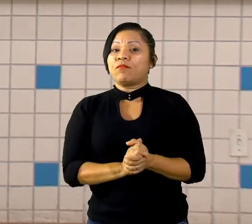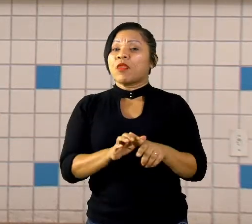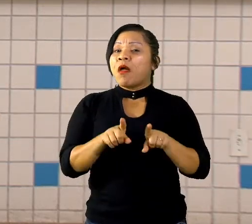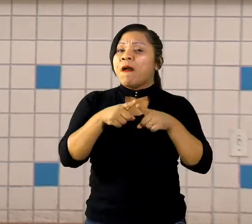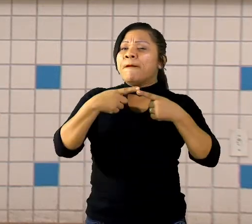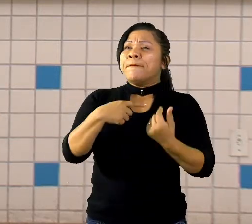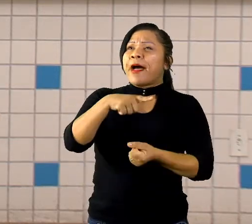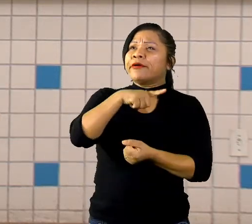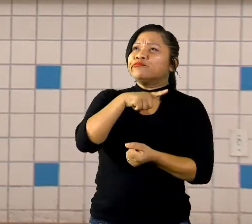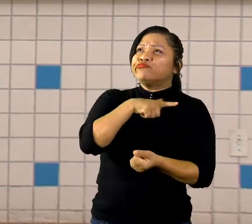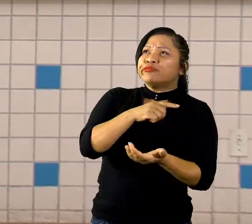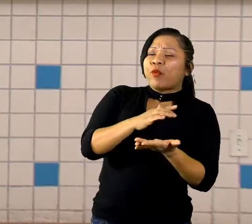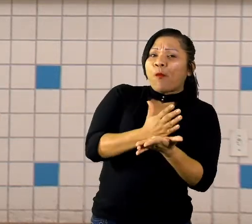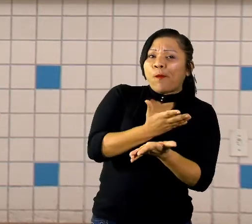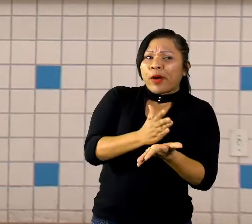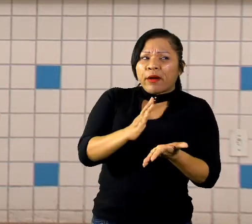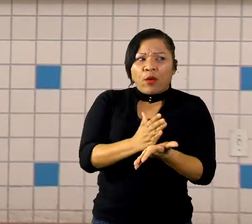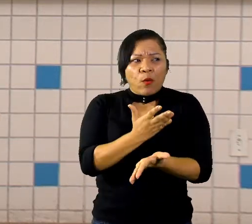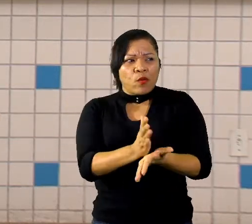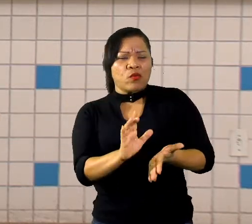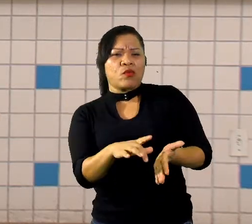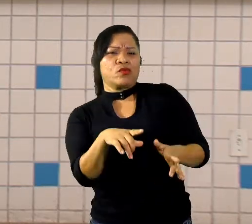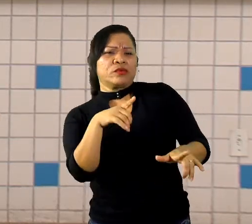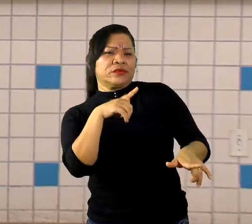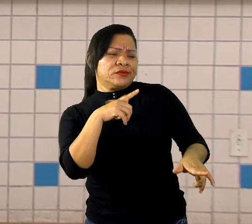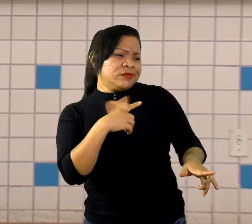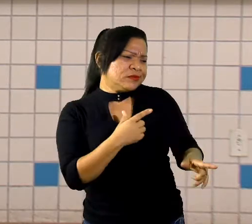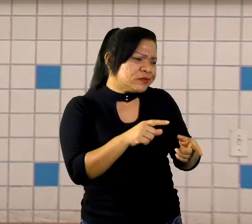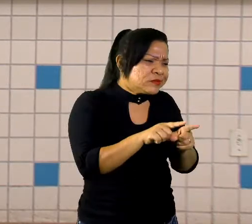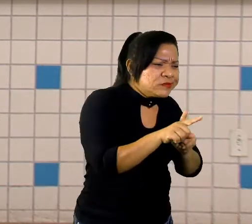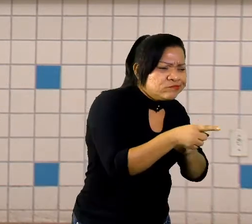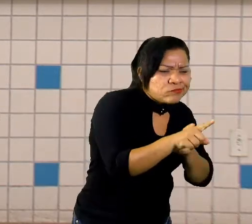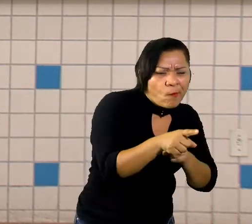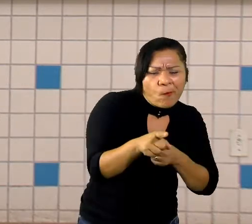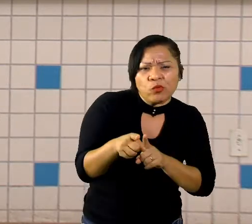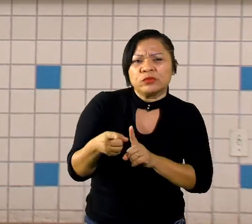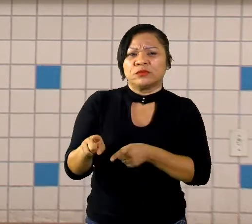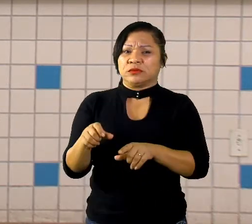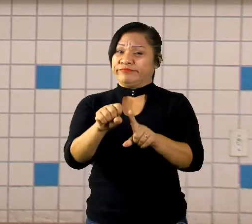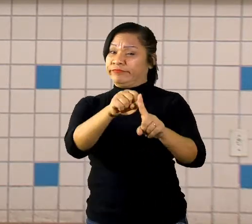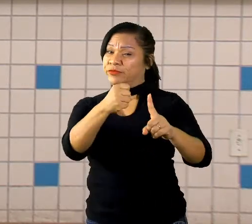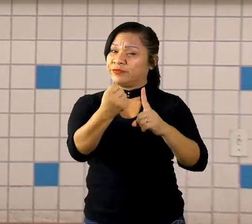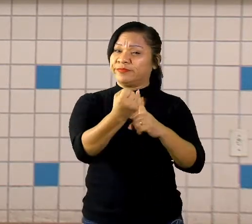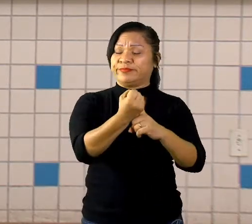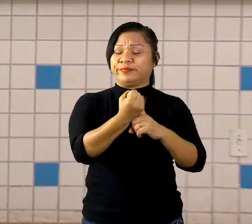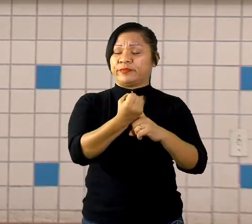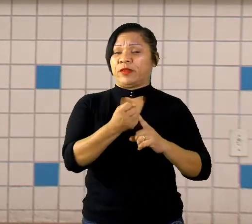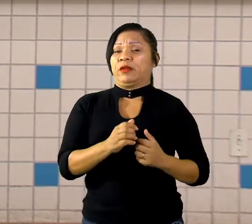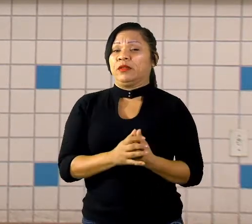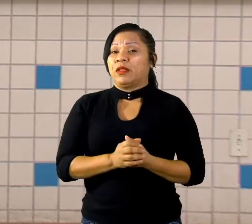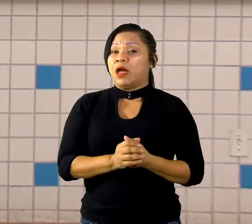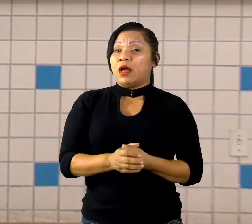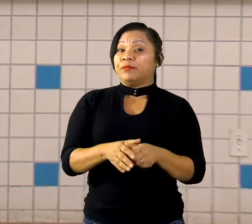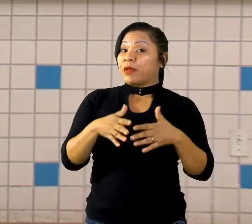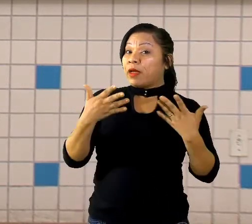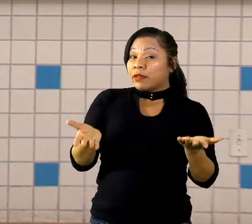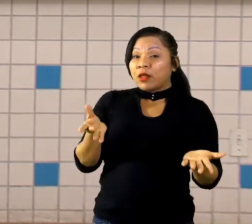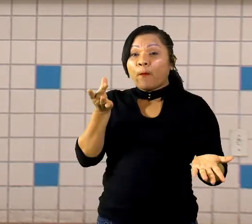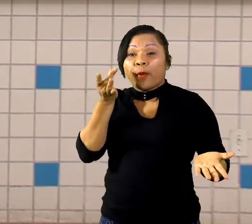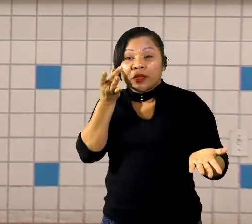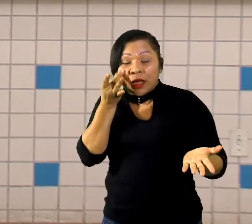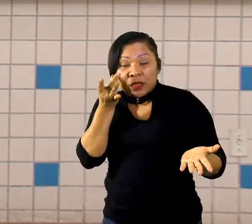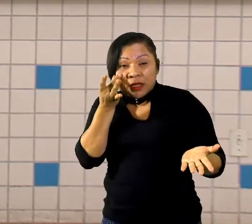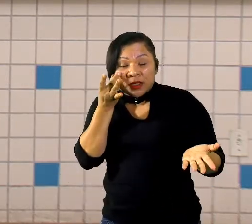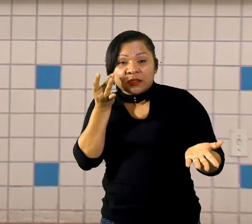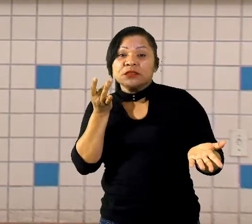que estavam incomodando a sociedade. E eu gostaria que vocês prestassem atenção neste